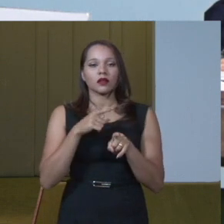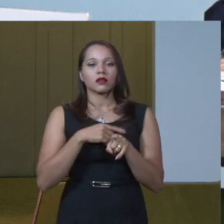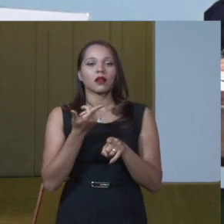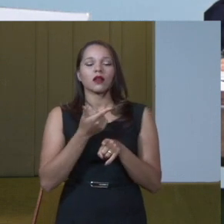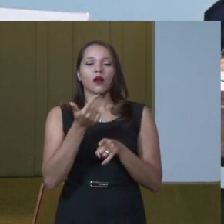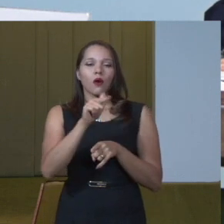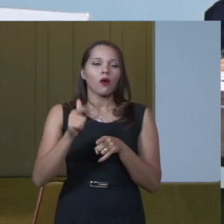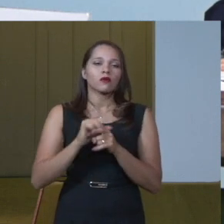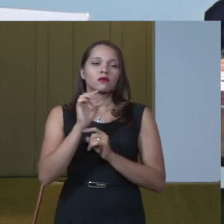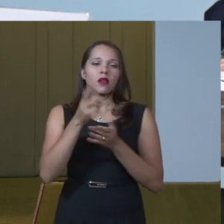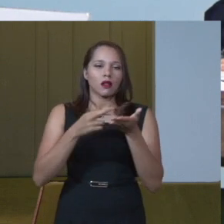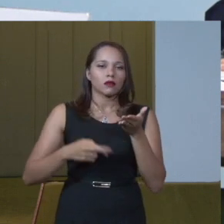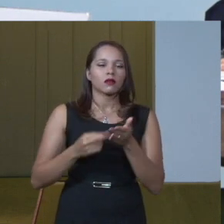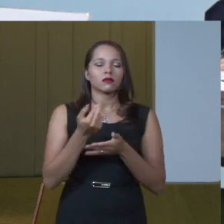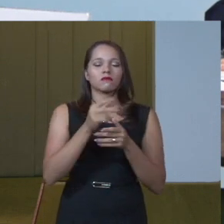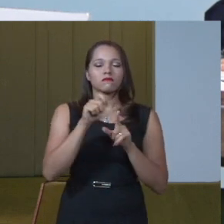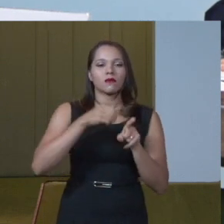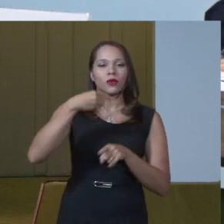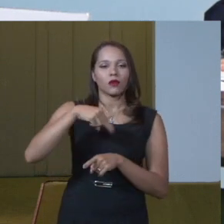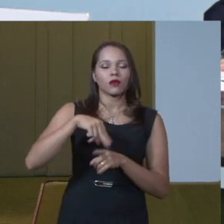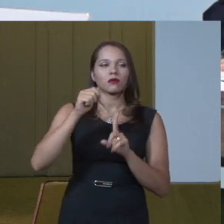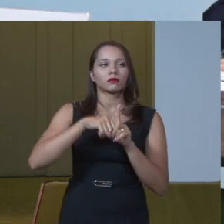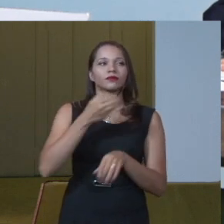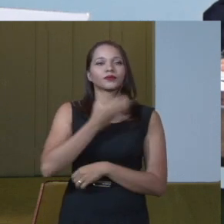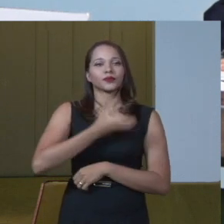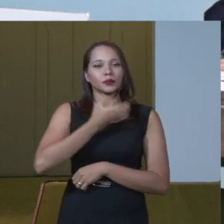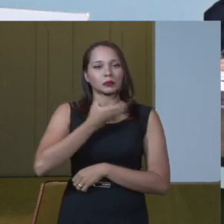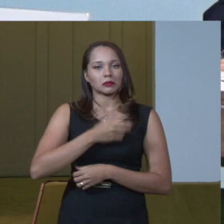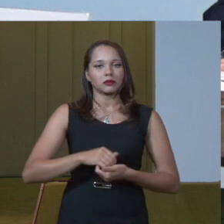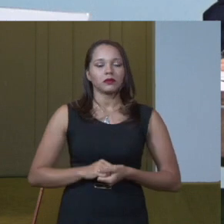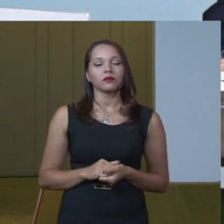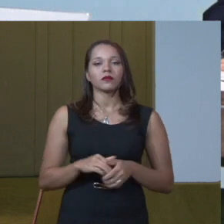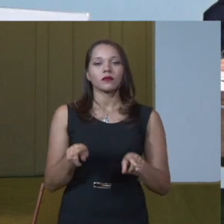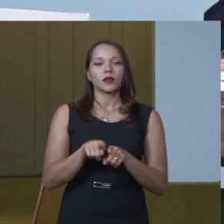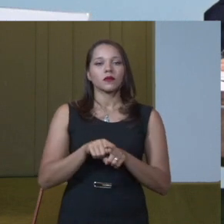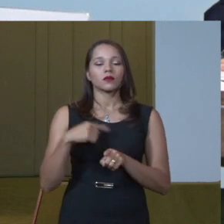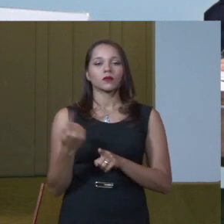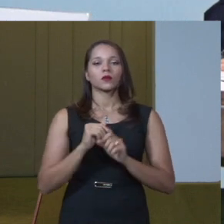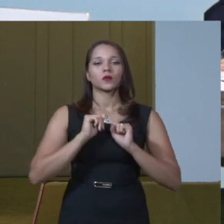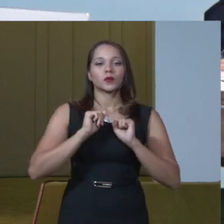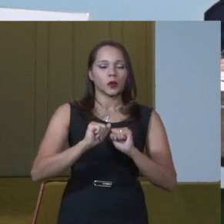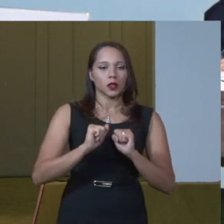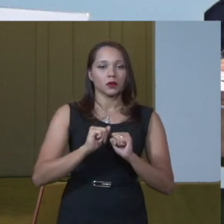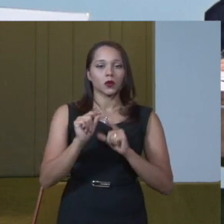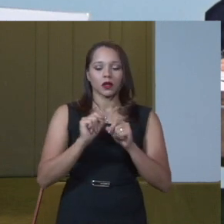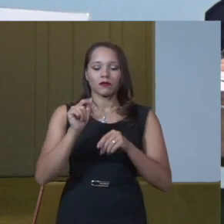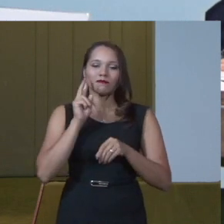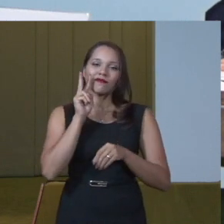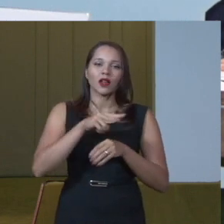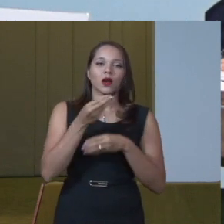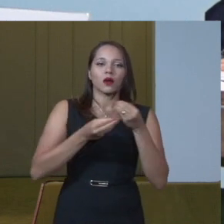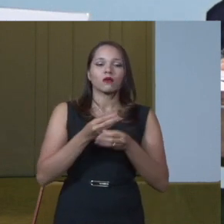e dejetos tóxicos em novembro e dezembro, respectivamente. Além disso, respondemos praticamente à integralidade